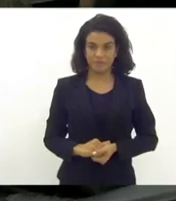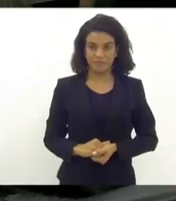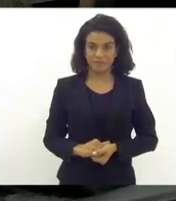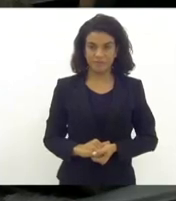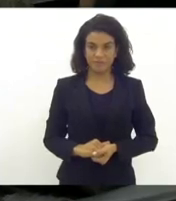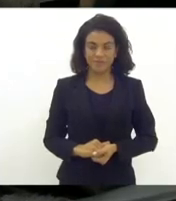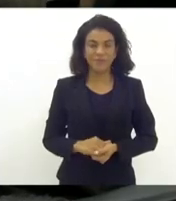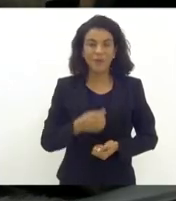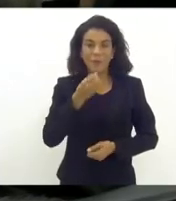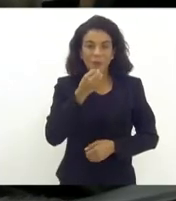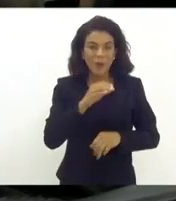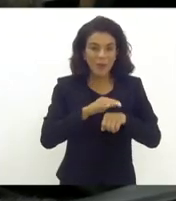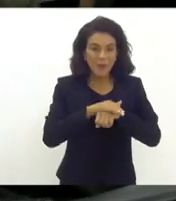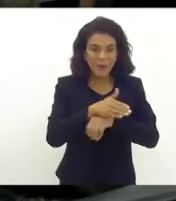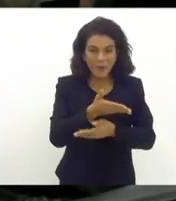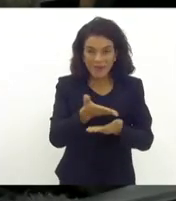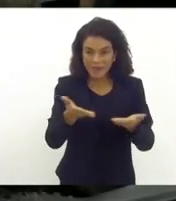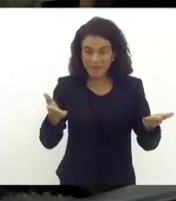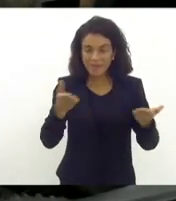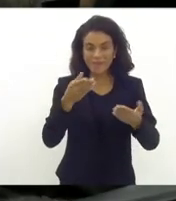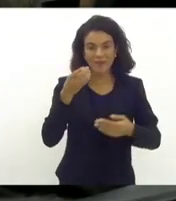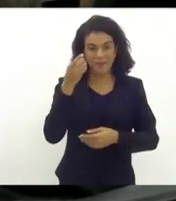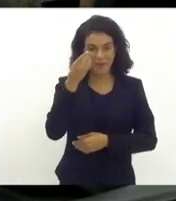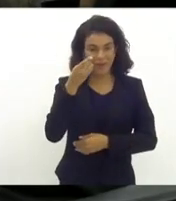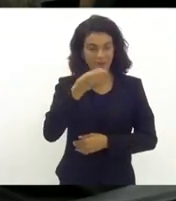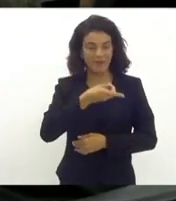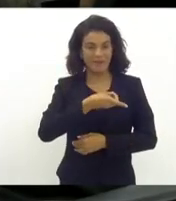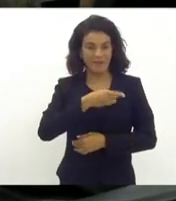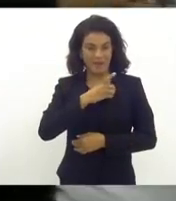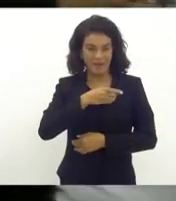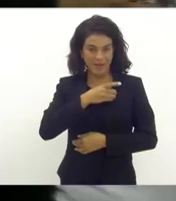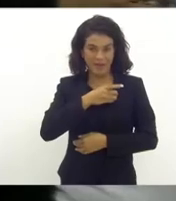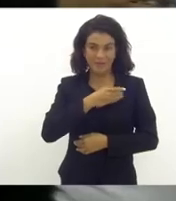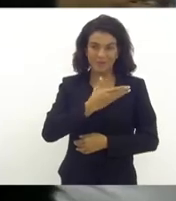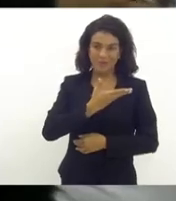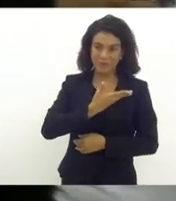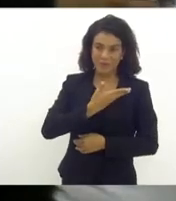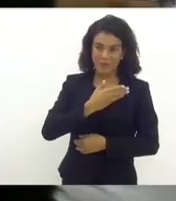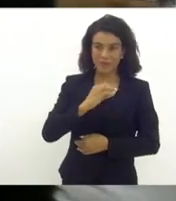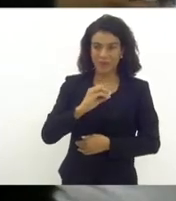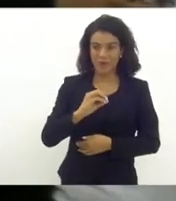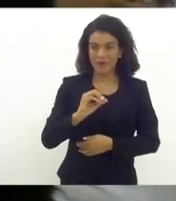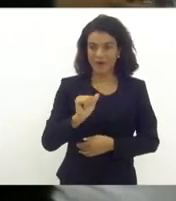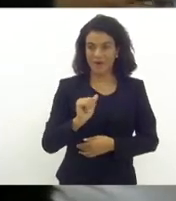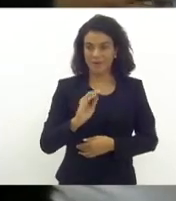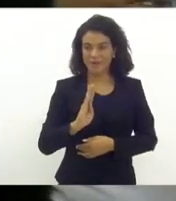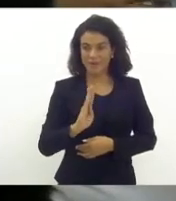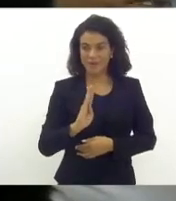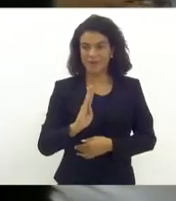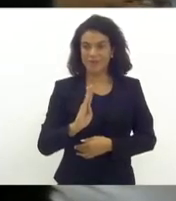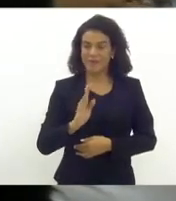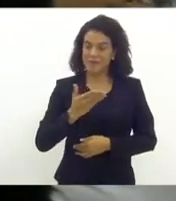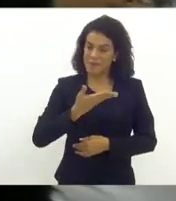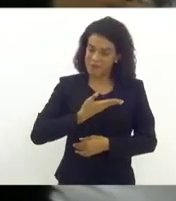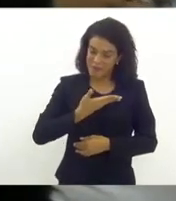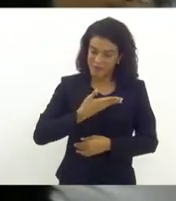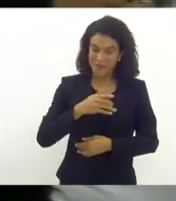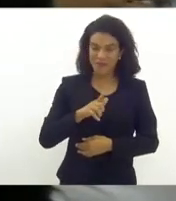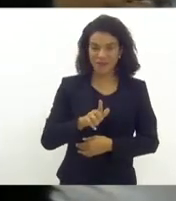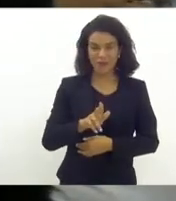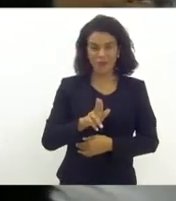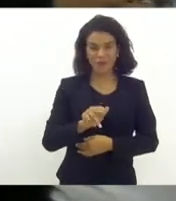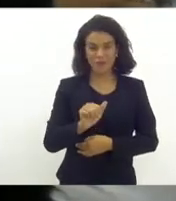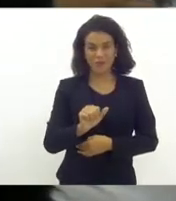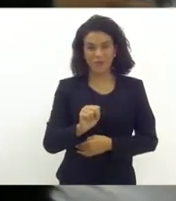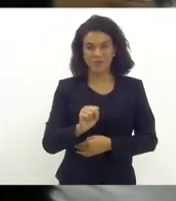Boa noite Deputado delegado meu amigo doap meu amigo Gustavo da